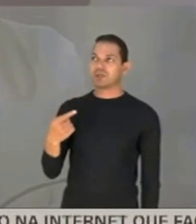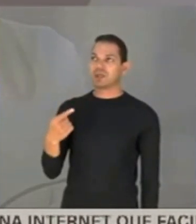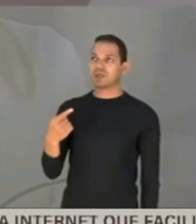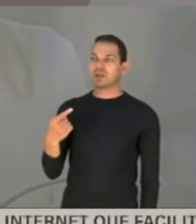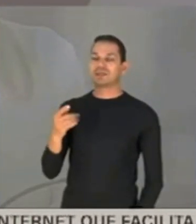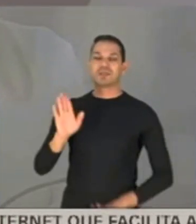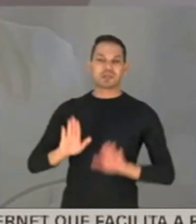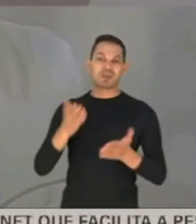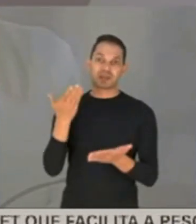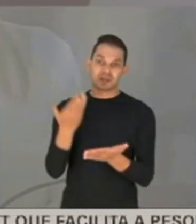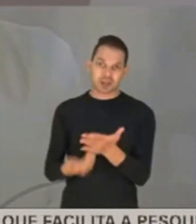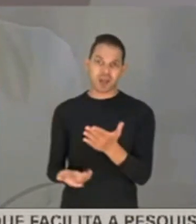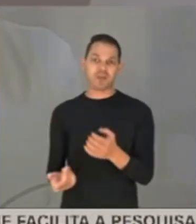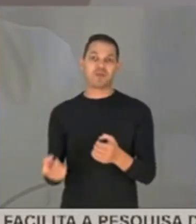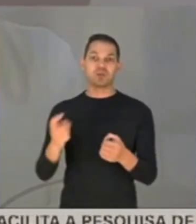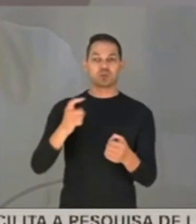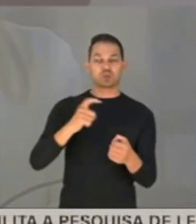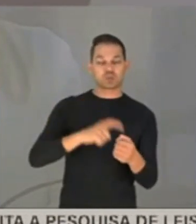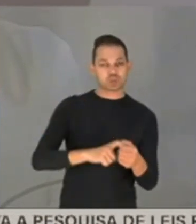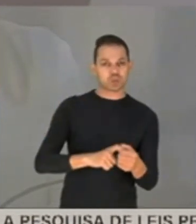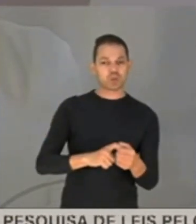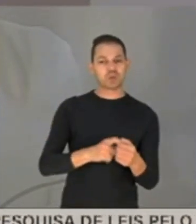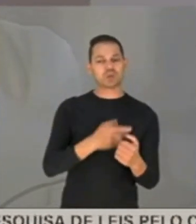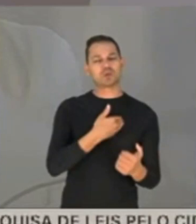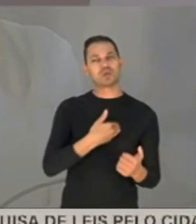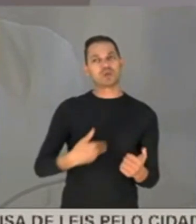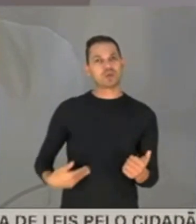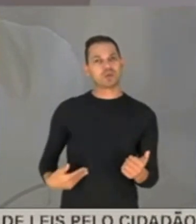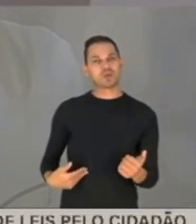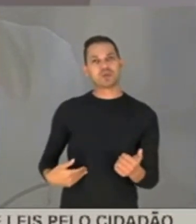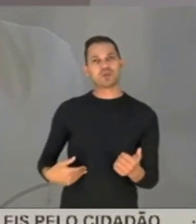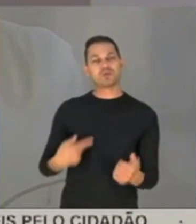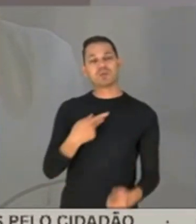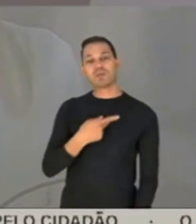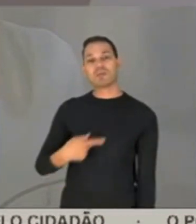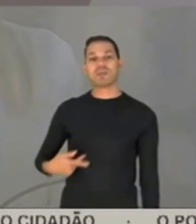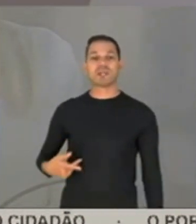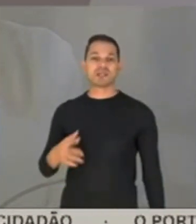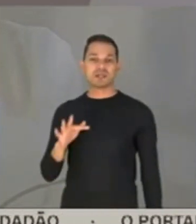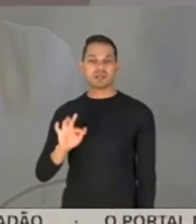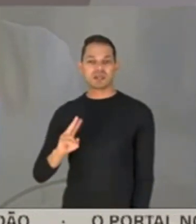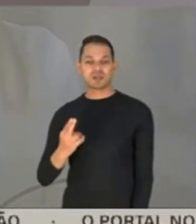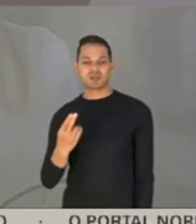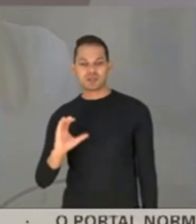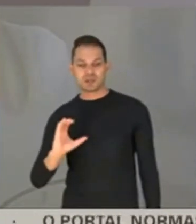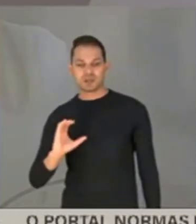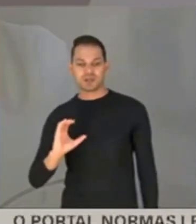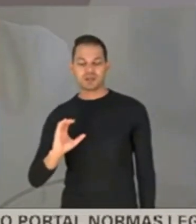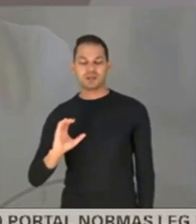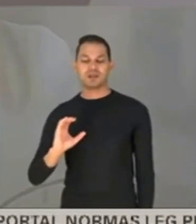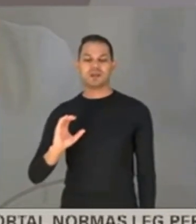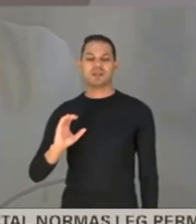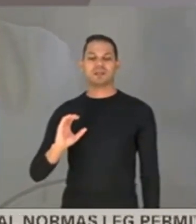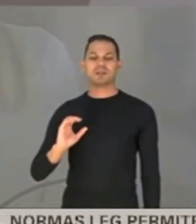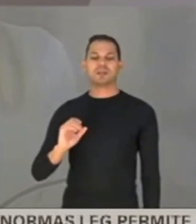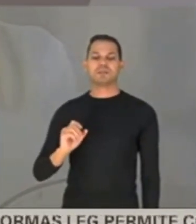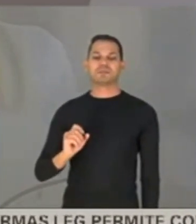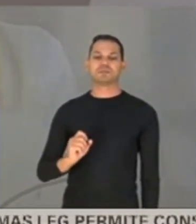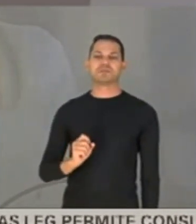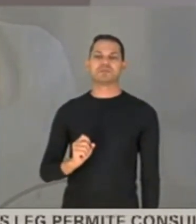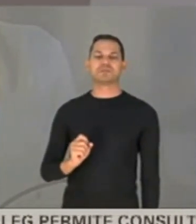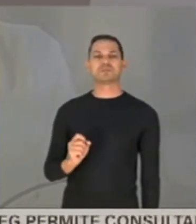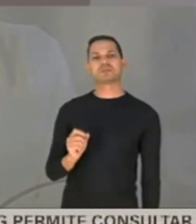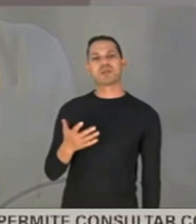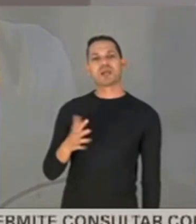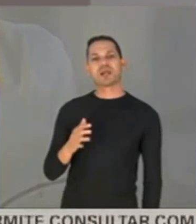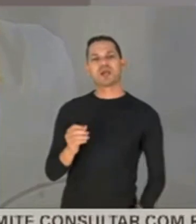perdemos a licitação, aí voltamos, se eu não me engano, no governo do presidente Fernando Henrique, e acho que durante